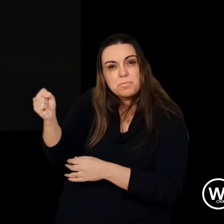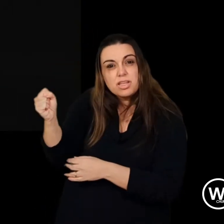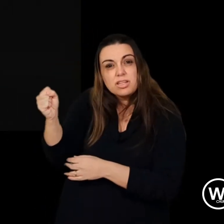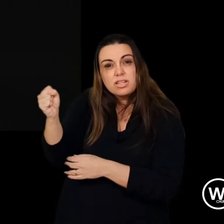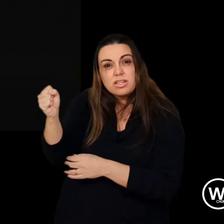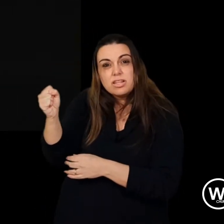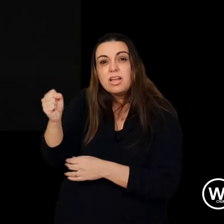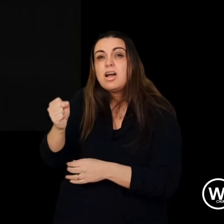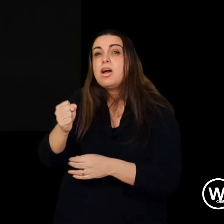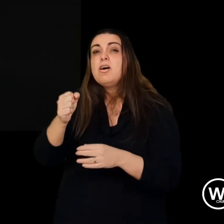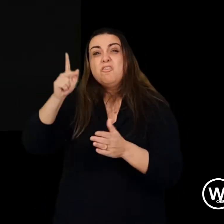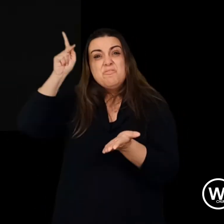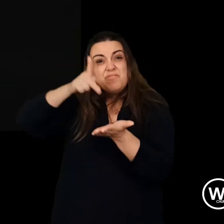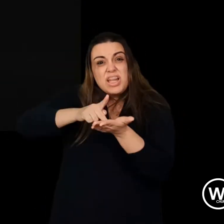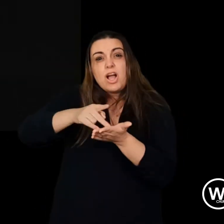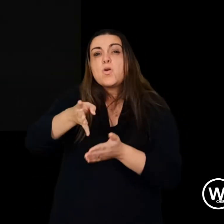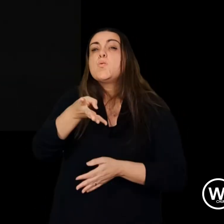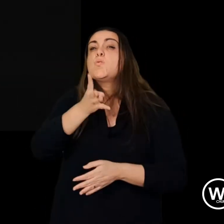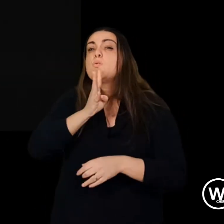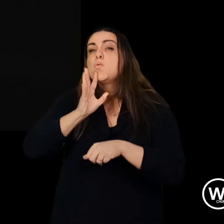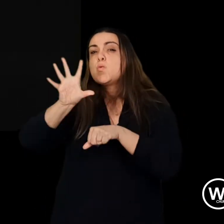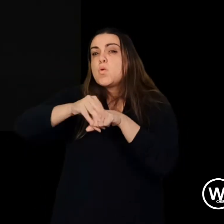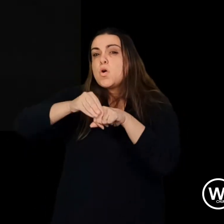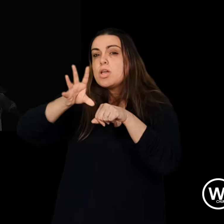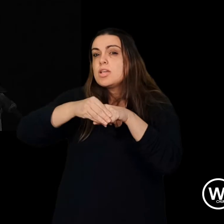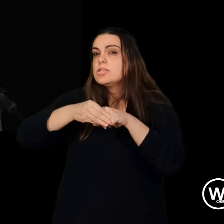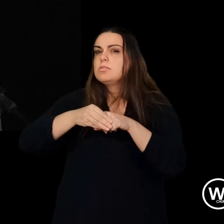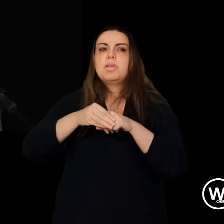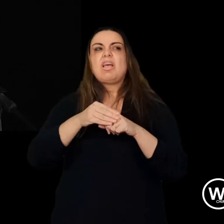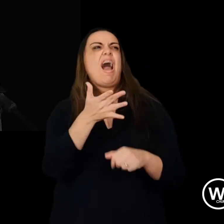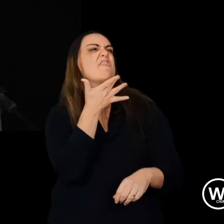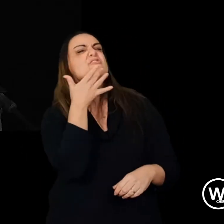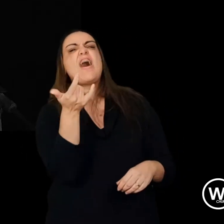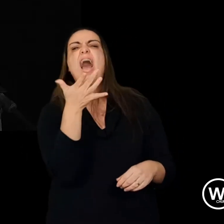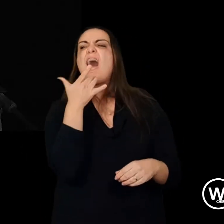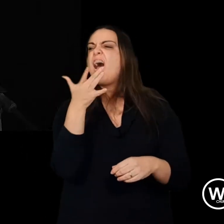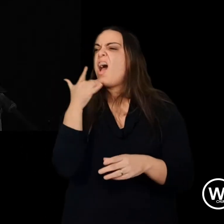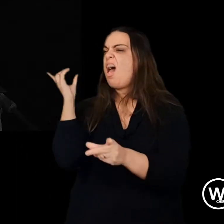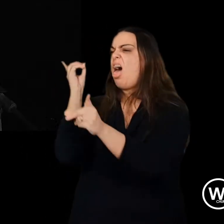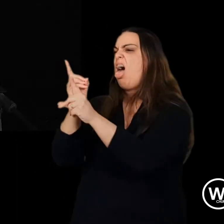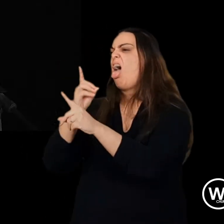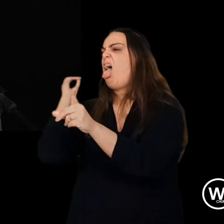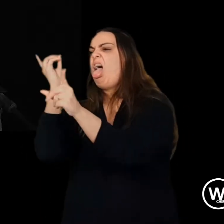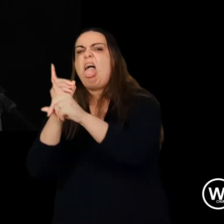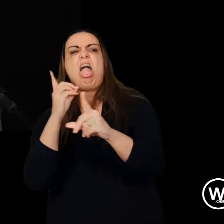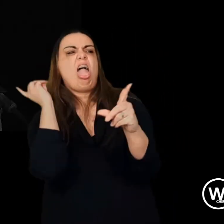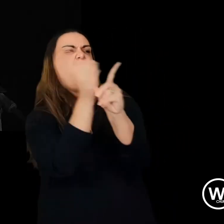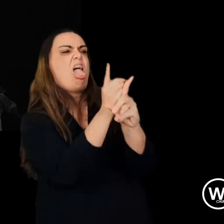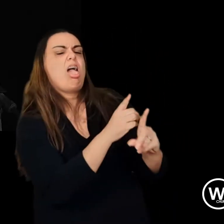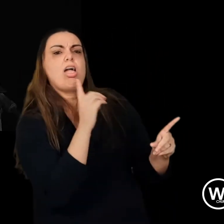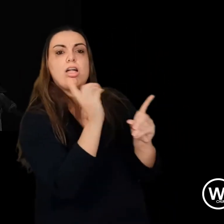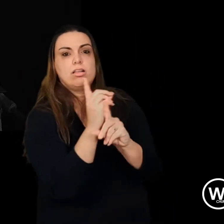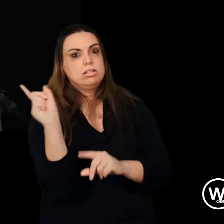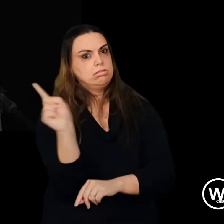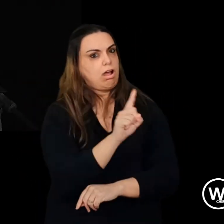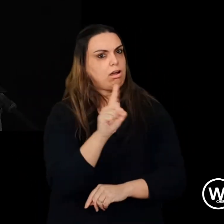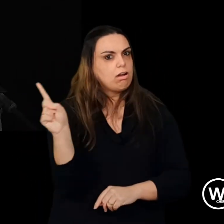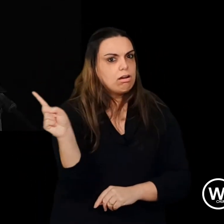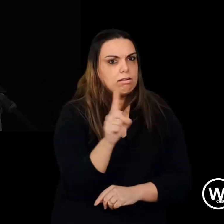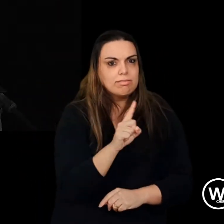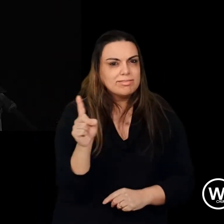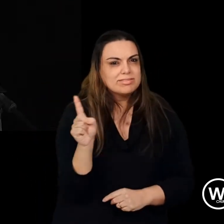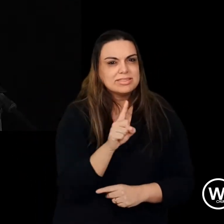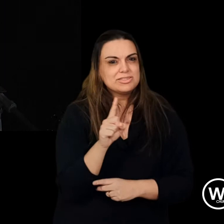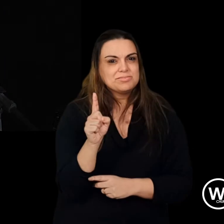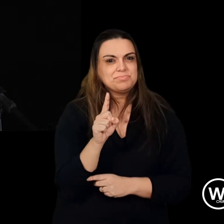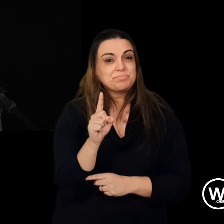bom senso, o verdadeiro conhecimento não se encontra com tanta facilidade em qualquer esquina, com qualquer